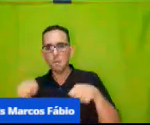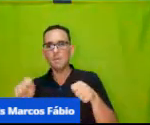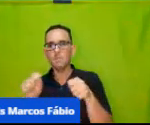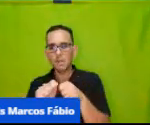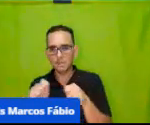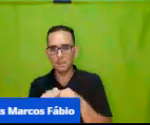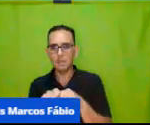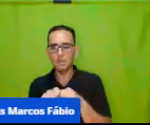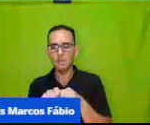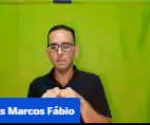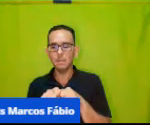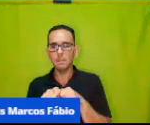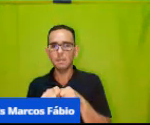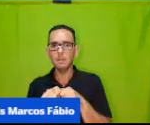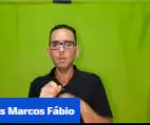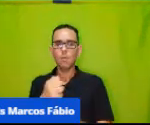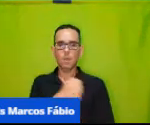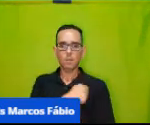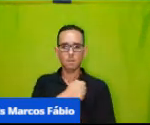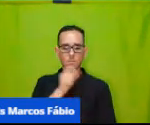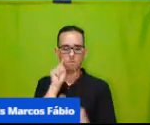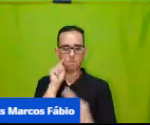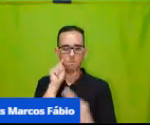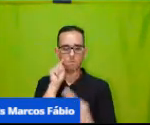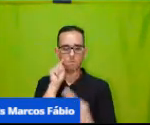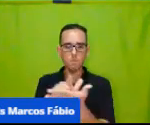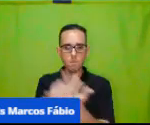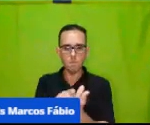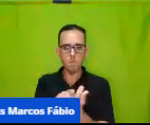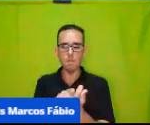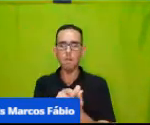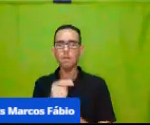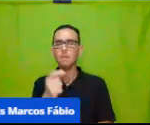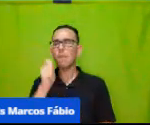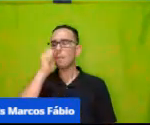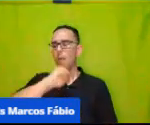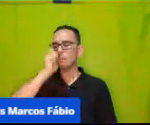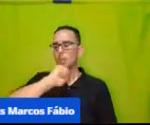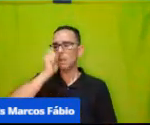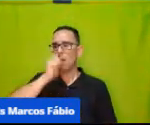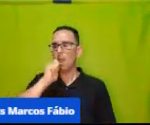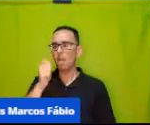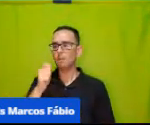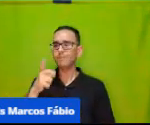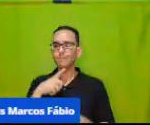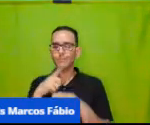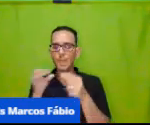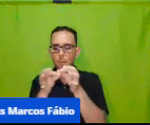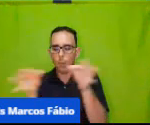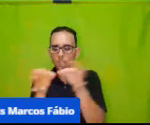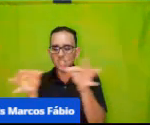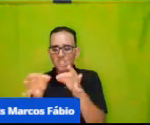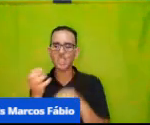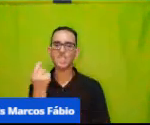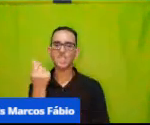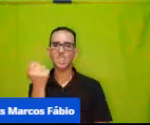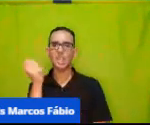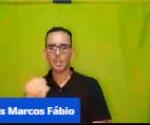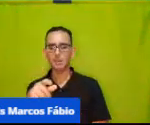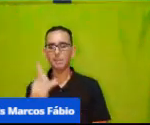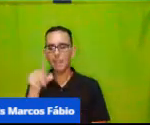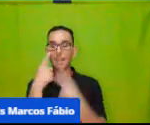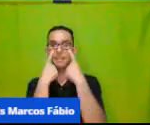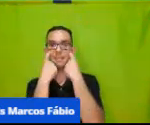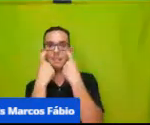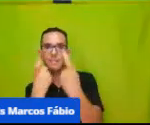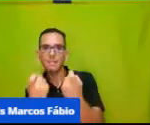papelão, né? Tenta fazer com palito de picolé, e borrachinha. Isso é interessante. Você dá